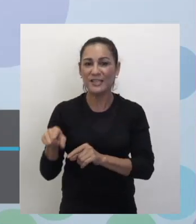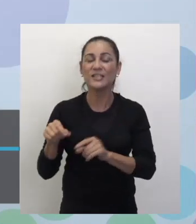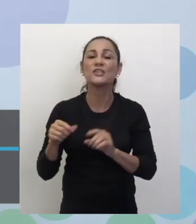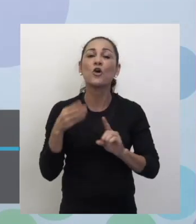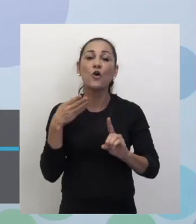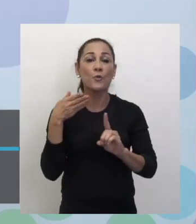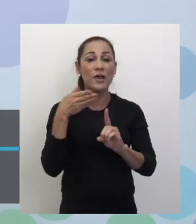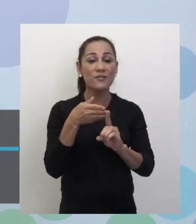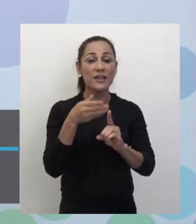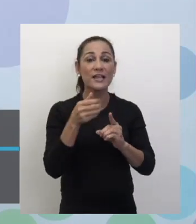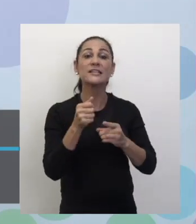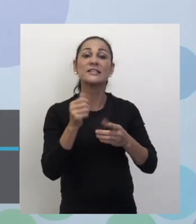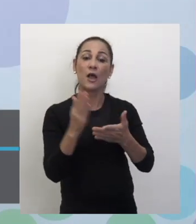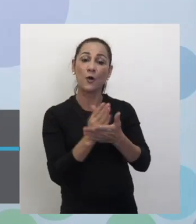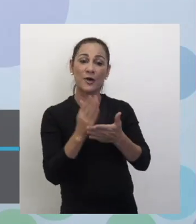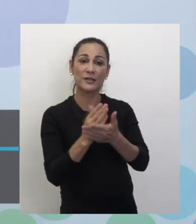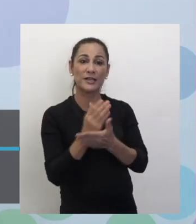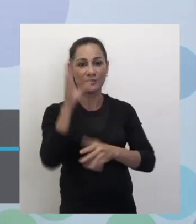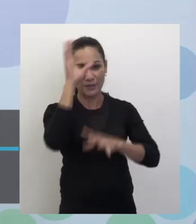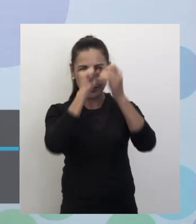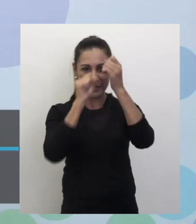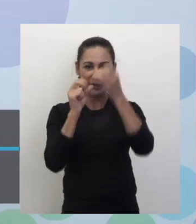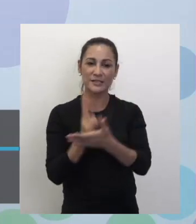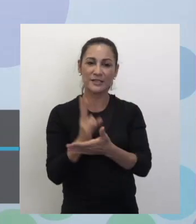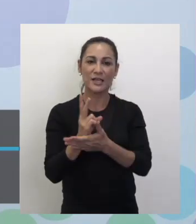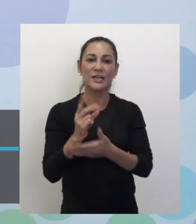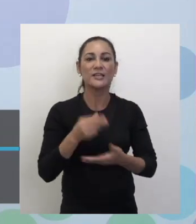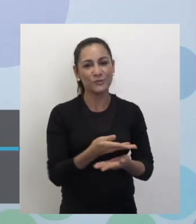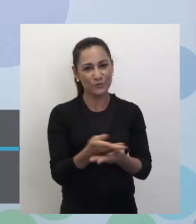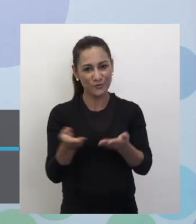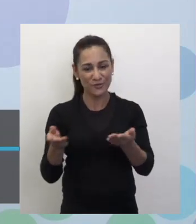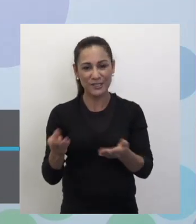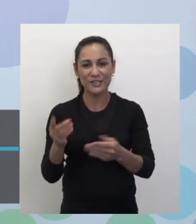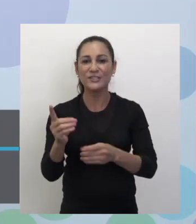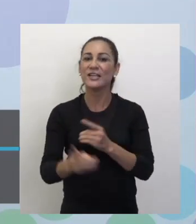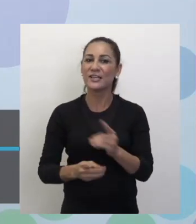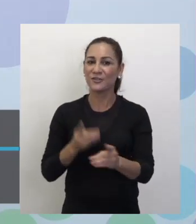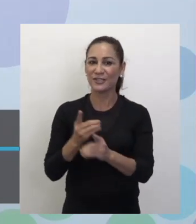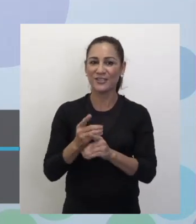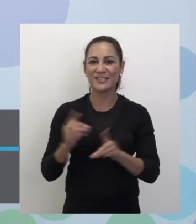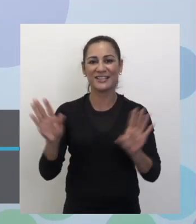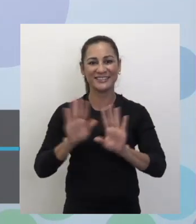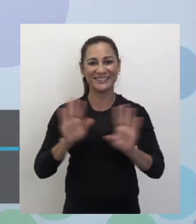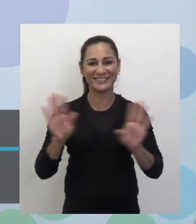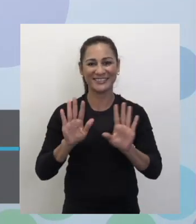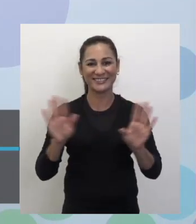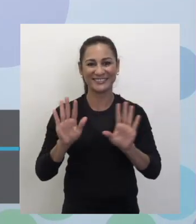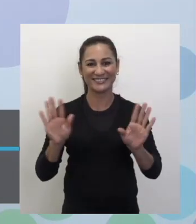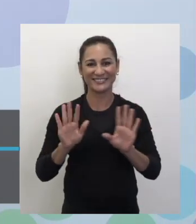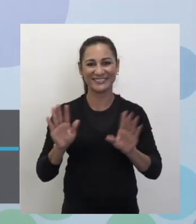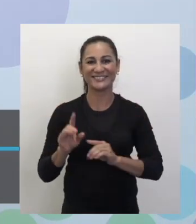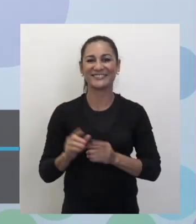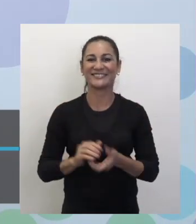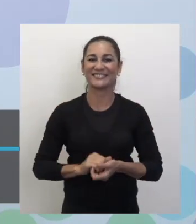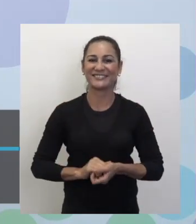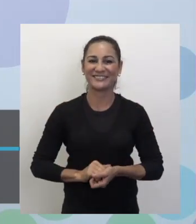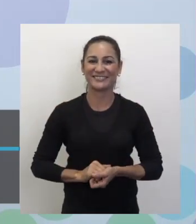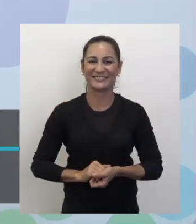referência ali o material do Aprender Sempre. Deixo o convite, espero vocês até a semana que vem. Valeu, até a próxima!